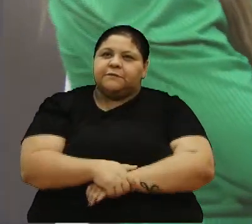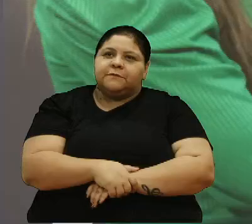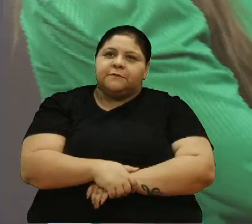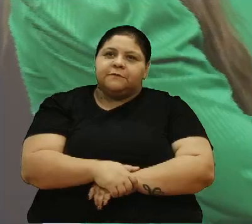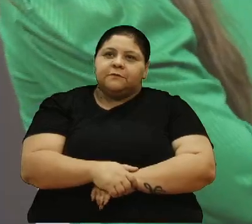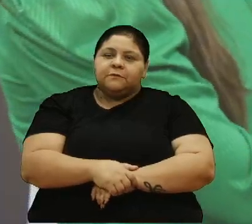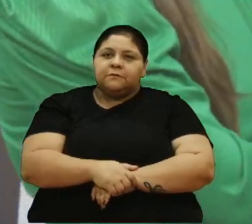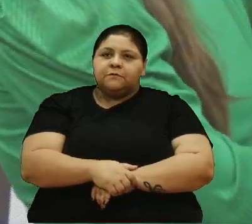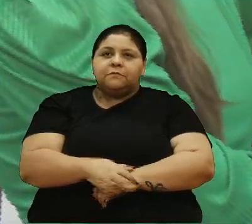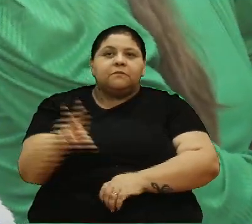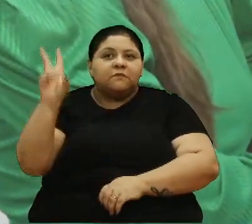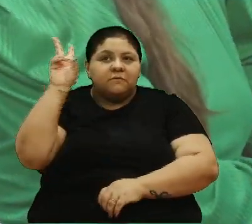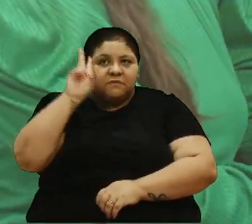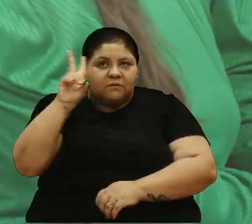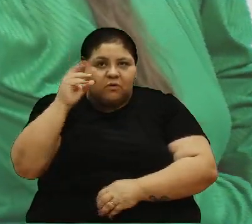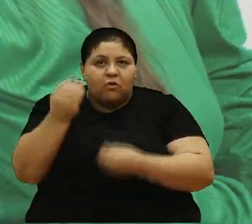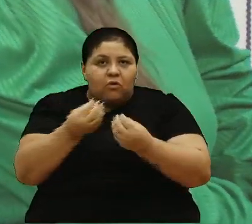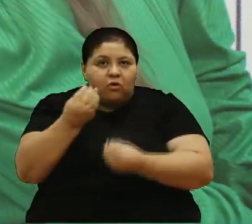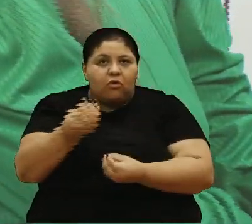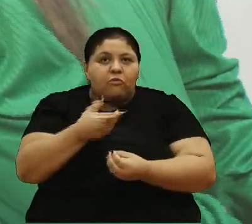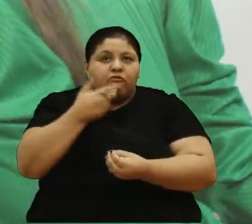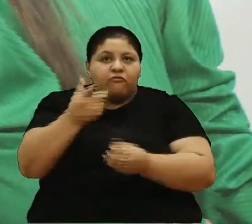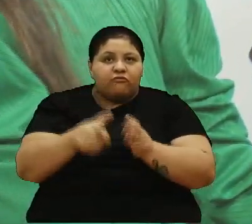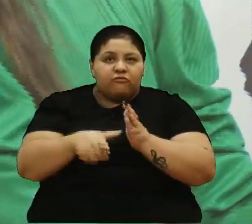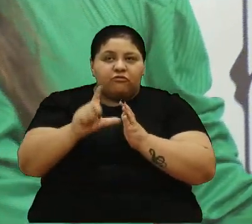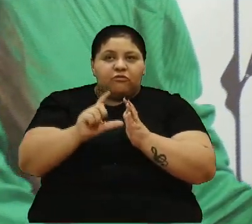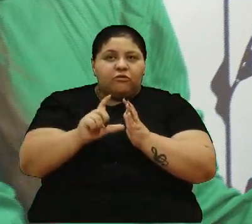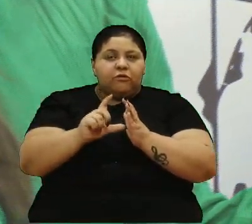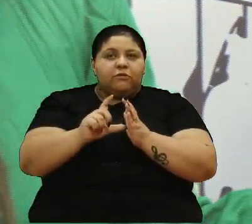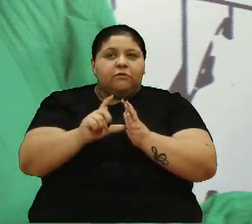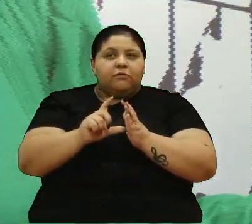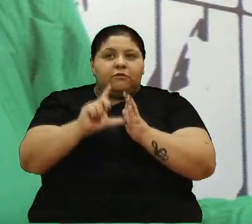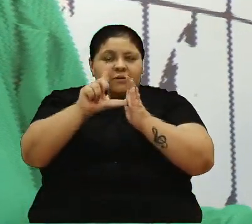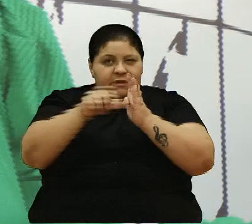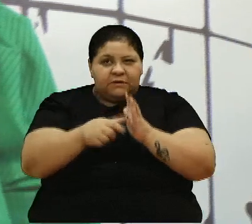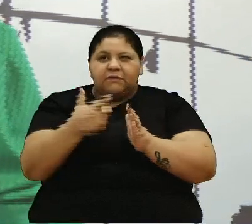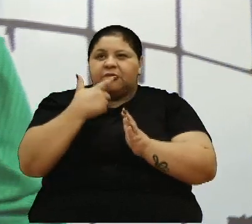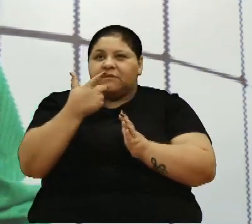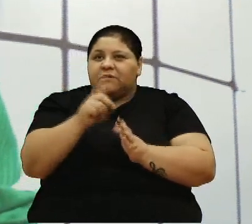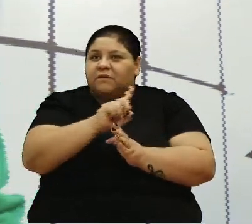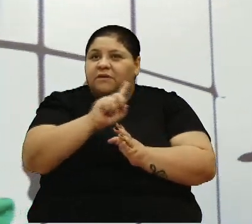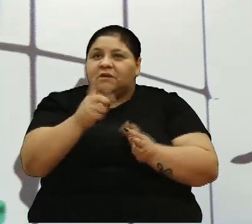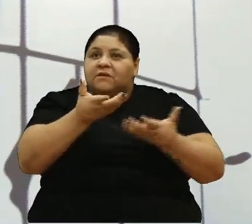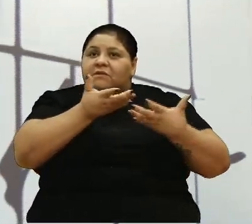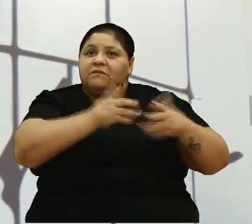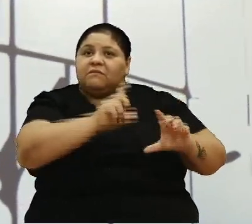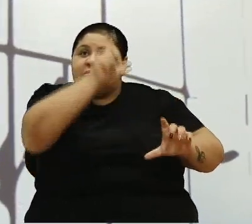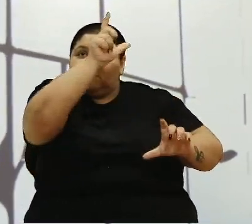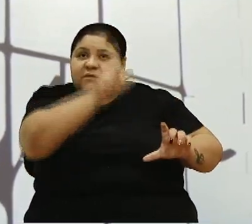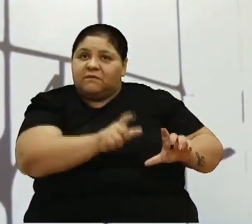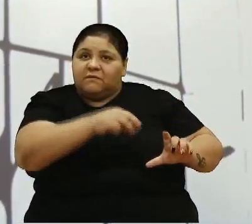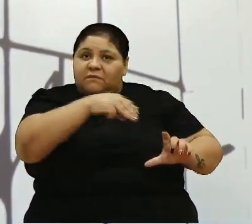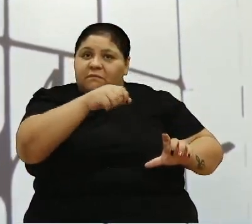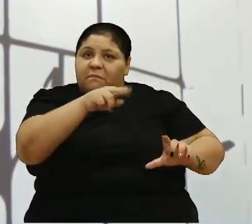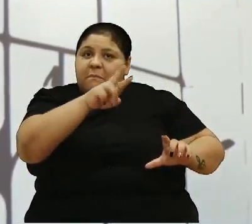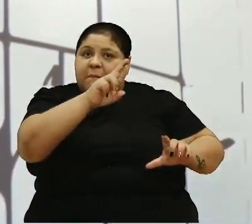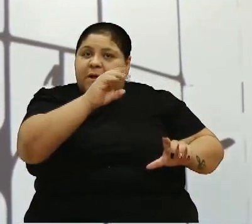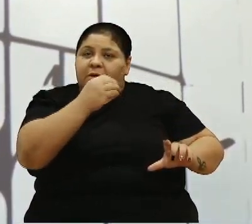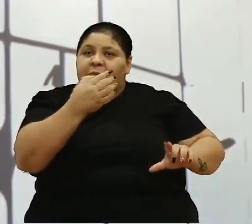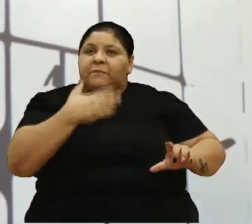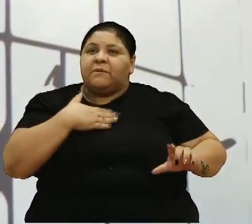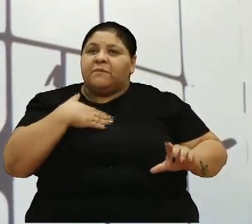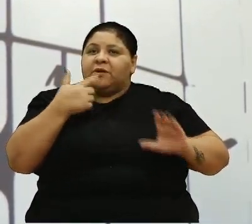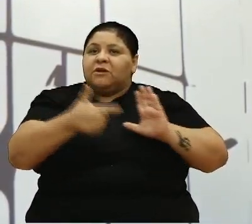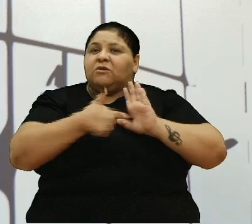pelo espaço. Lembrando, como eu falei ali na sessão depois do meu discurso, né? Não é nada contra a pessoa do Mauro Pereira. Para mim, eu só quis mostrar